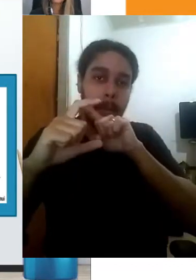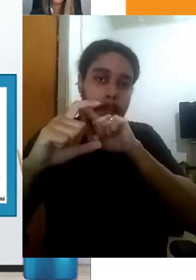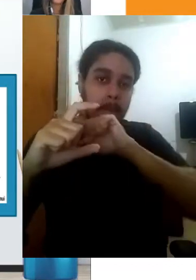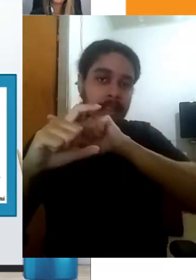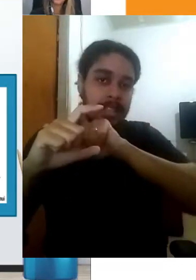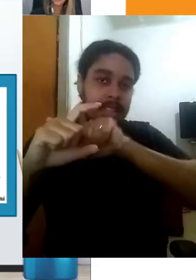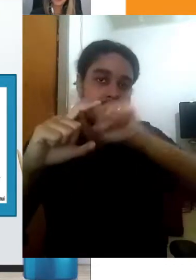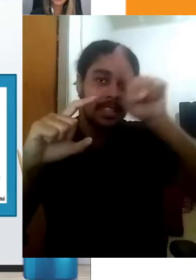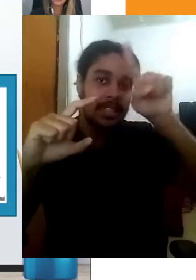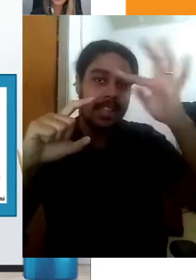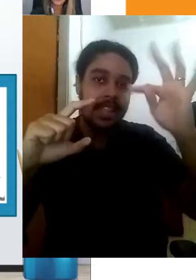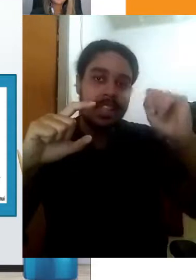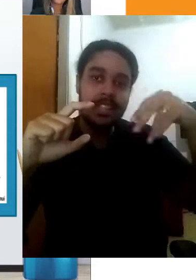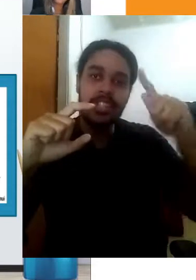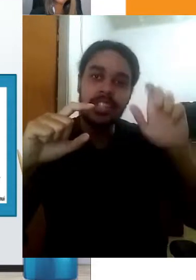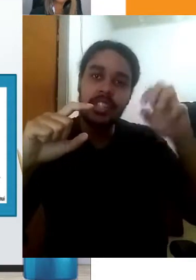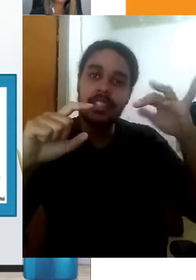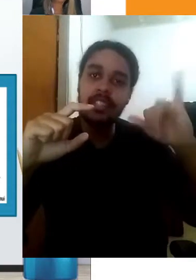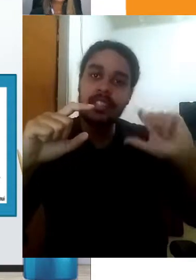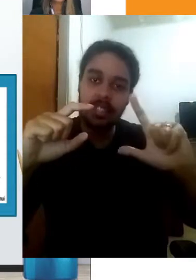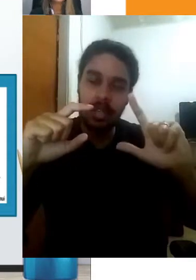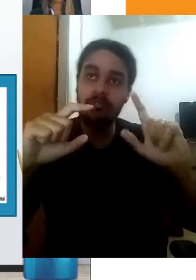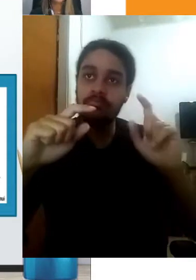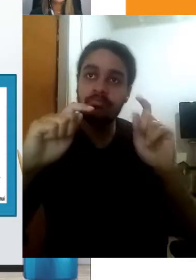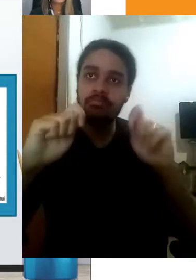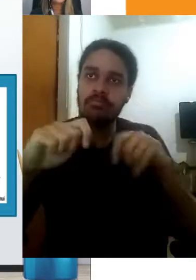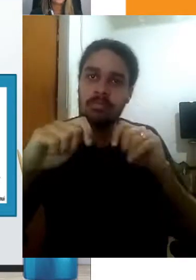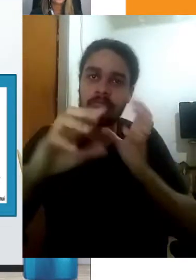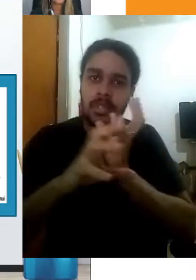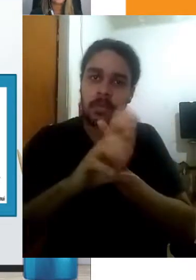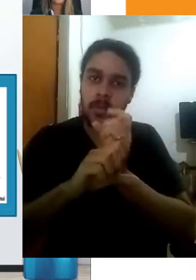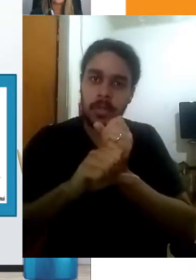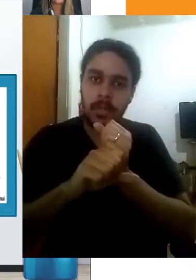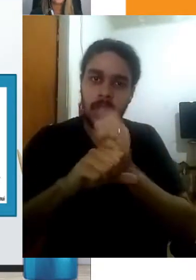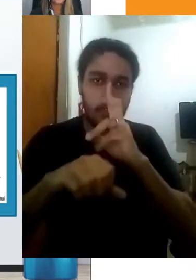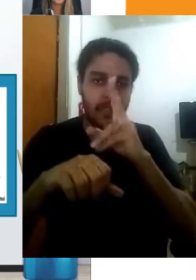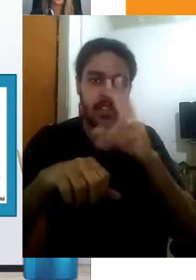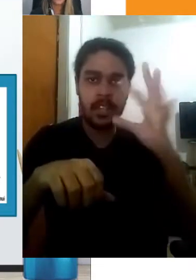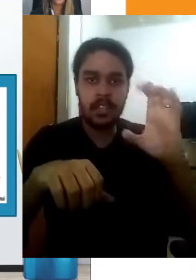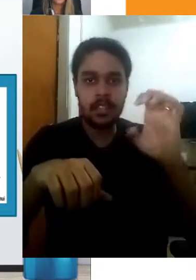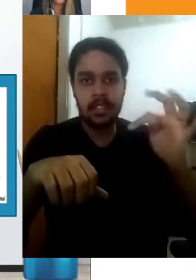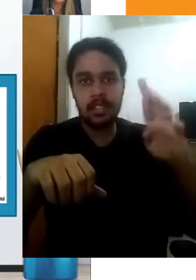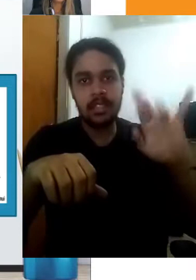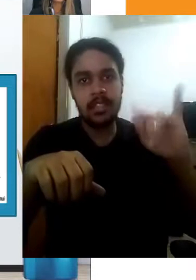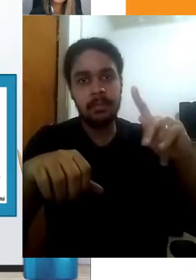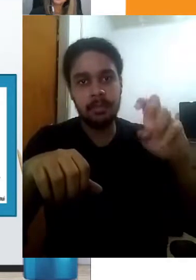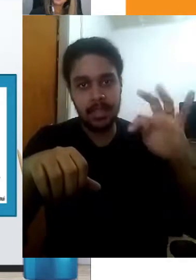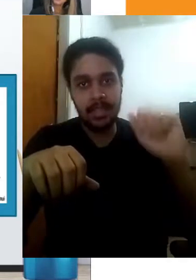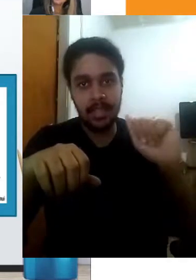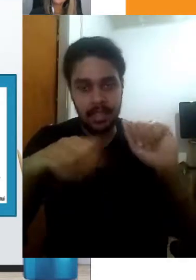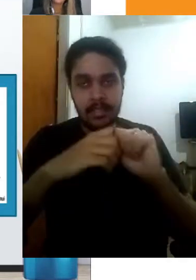Newton, força igual a massa vezes aceleração, podemos determinar a força centrípeta, que atua sobre esse corpo.